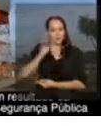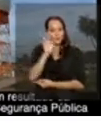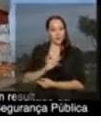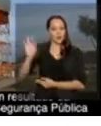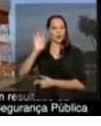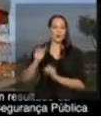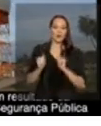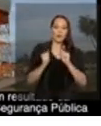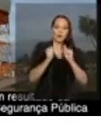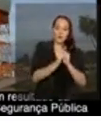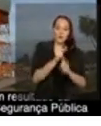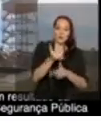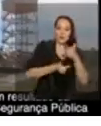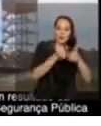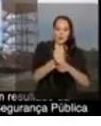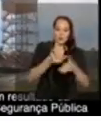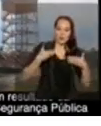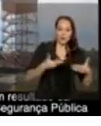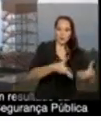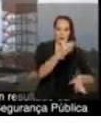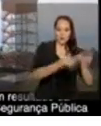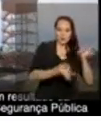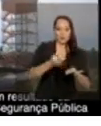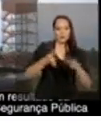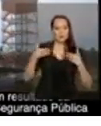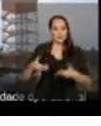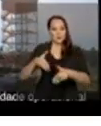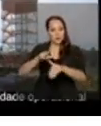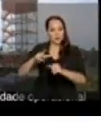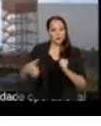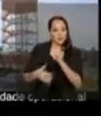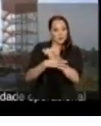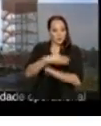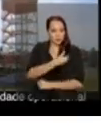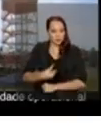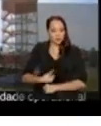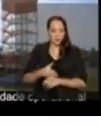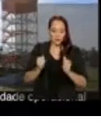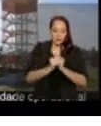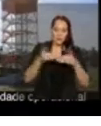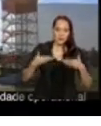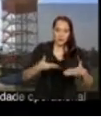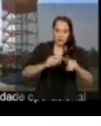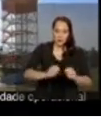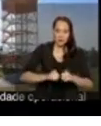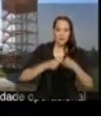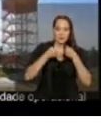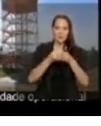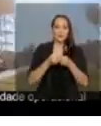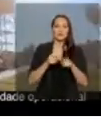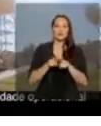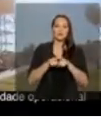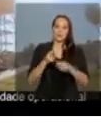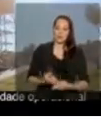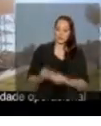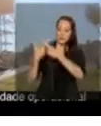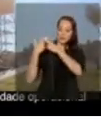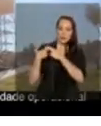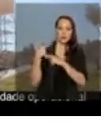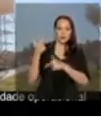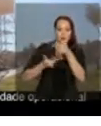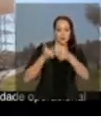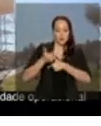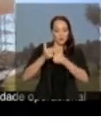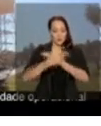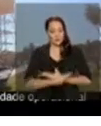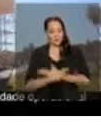da força conjunta entre o Ministério da Justiça e Segurança Pública e o Ministério da Defesa, e com a responsabilidade operacional da